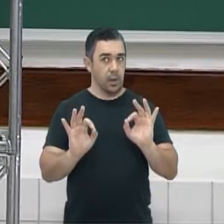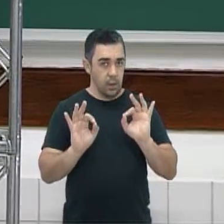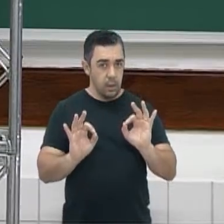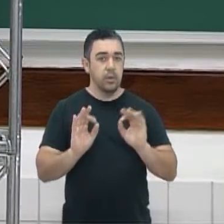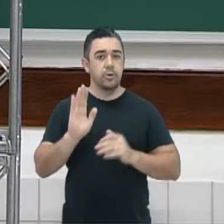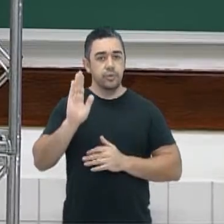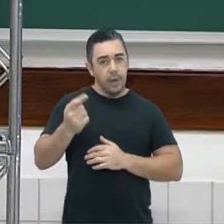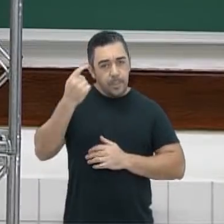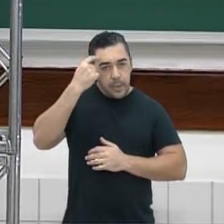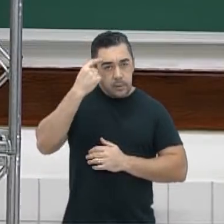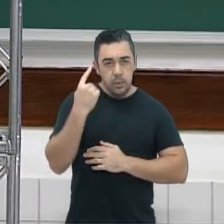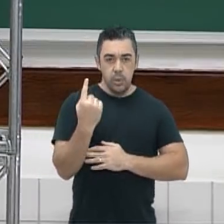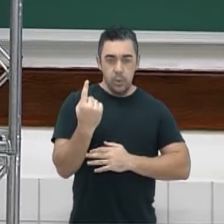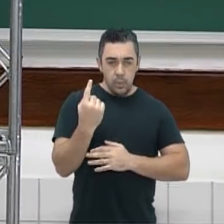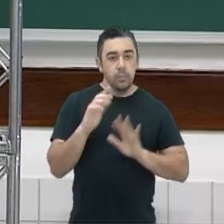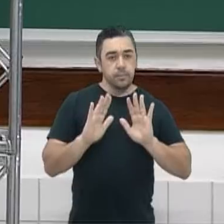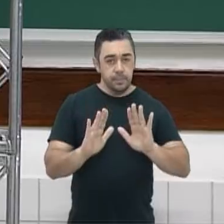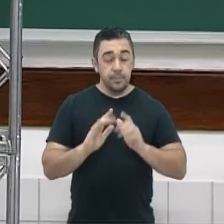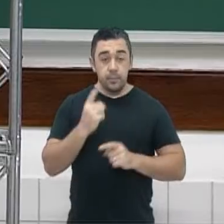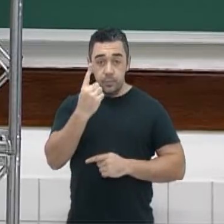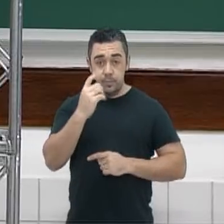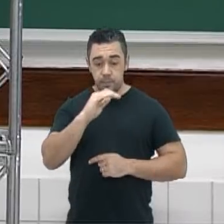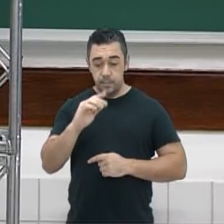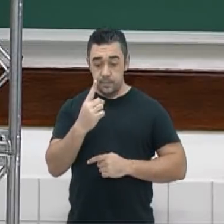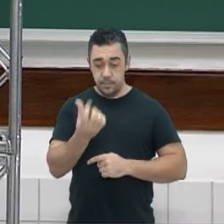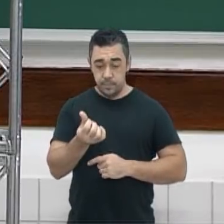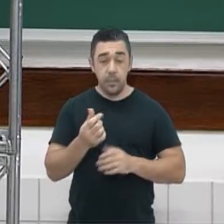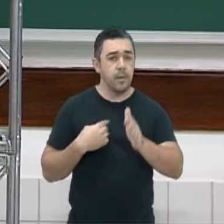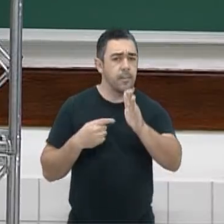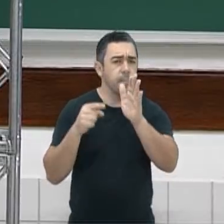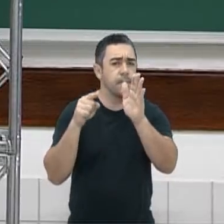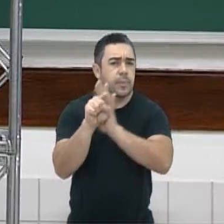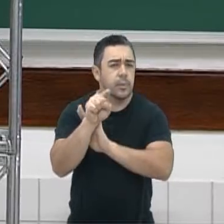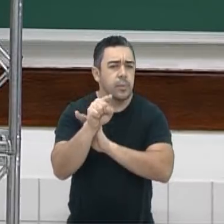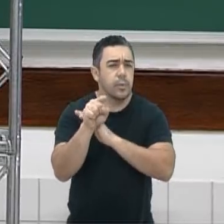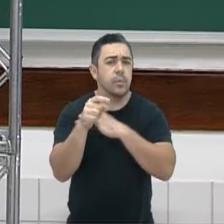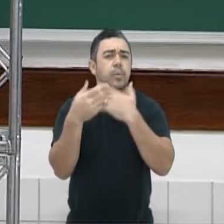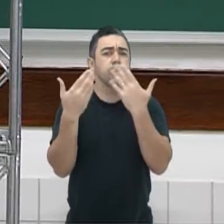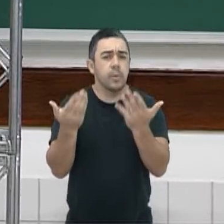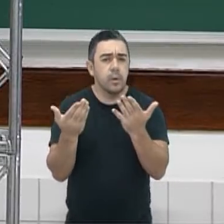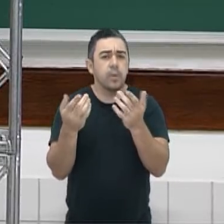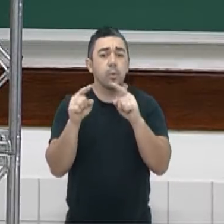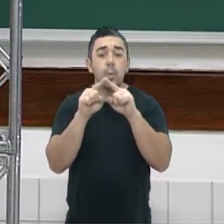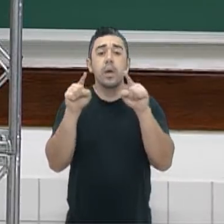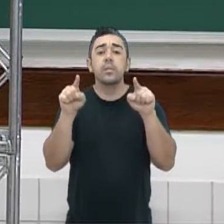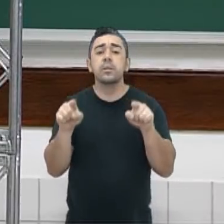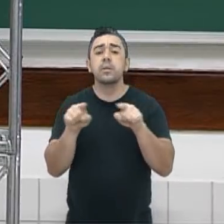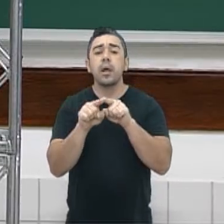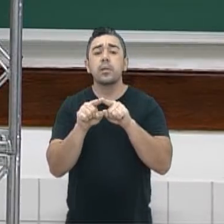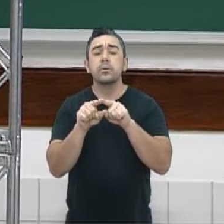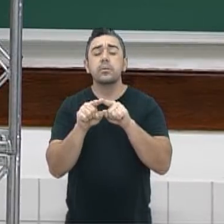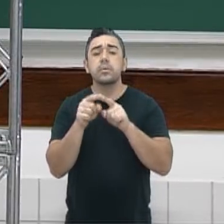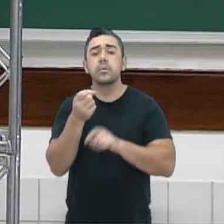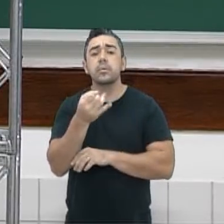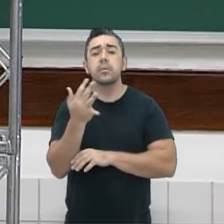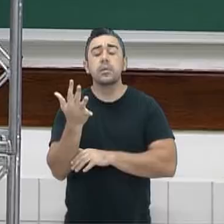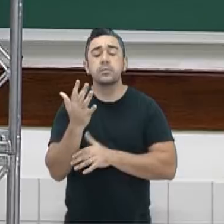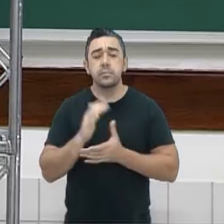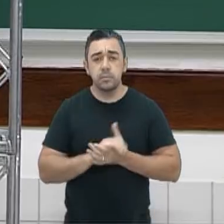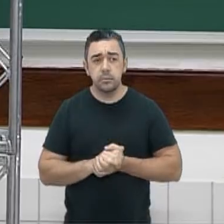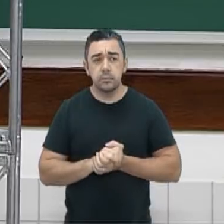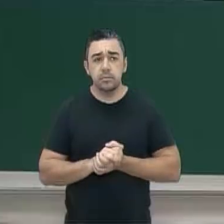já pensei numa unidade. Agora, a minha pergunta é, o quadrado, vamos começar aqui,